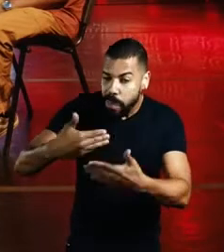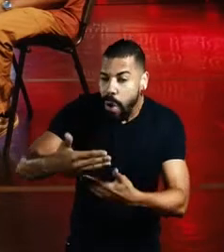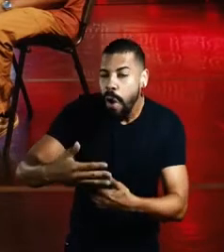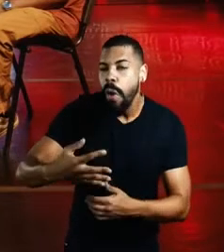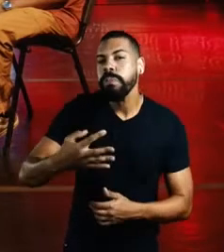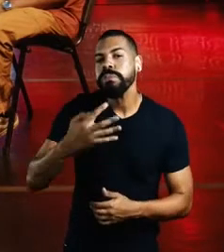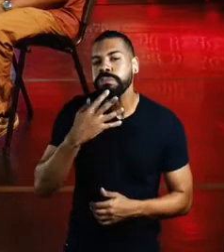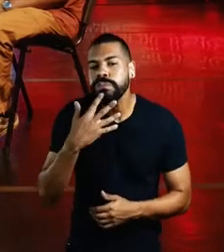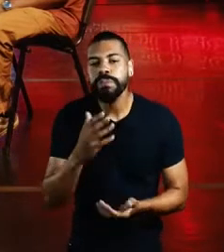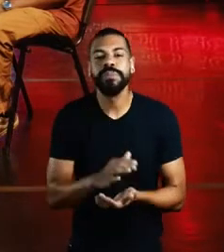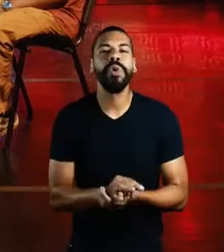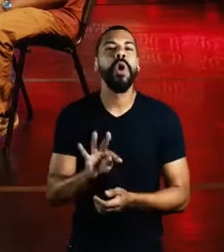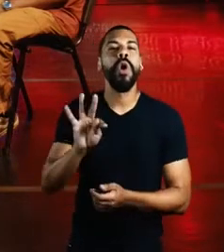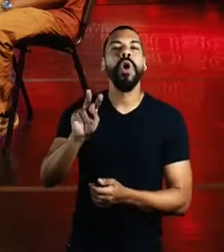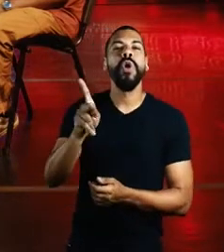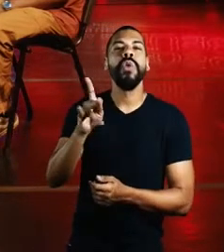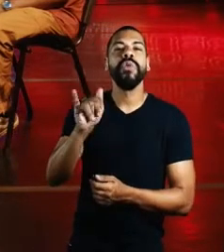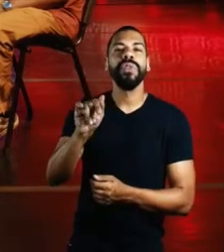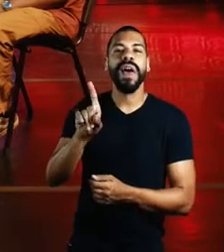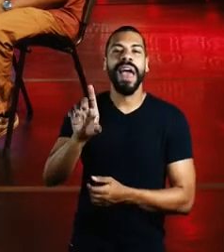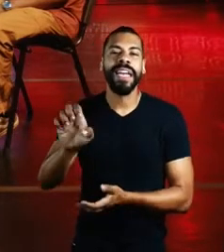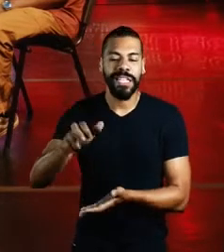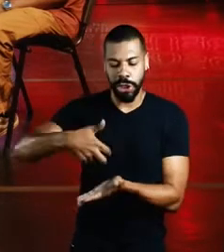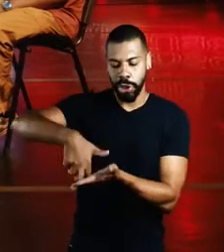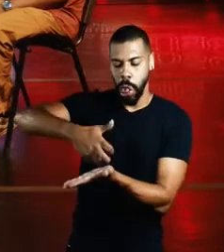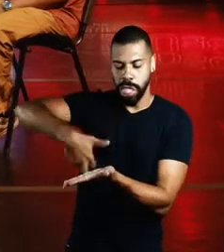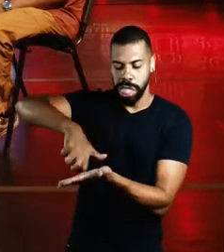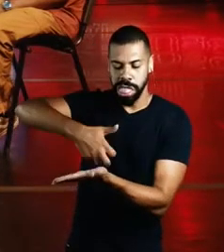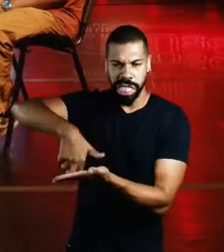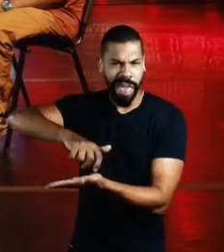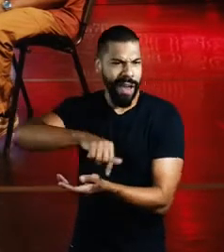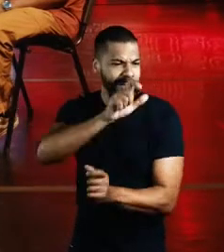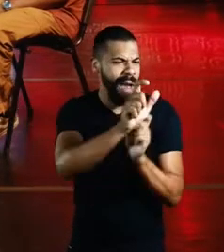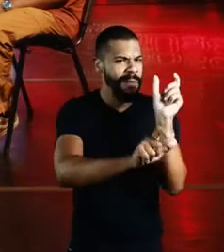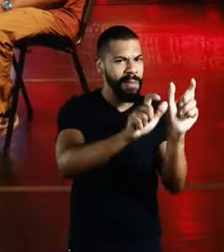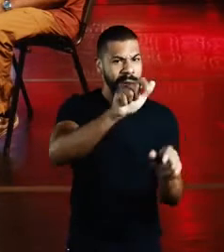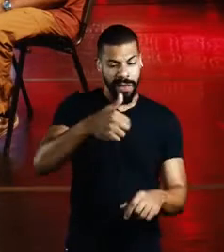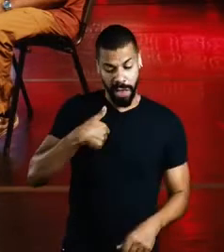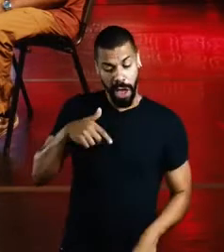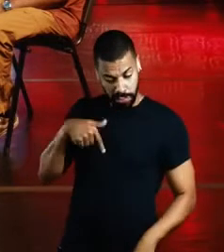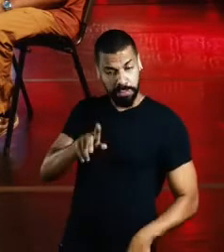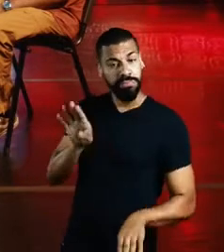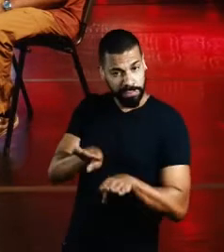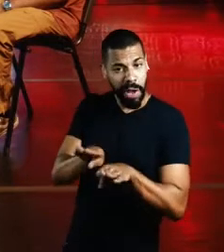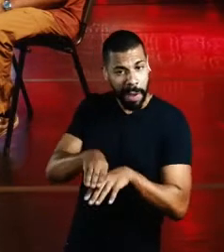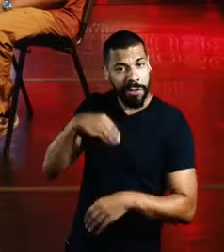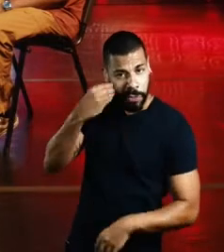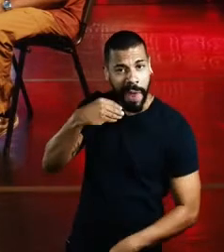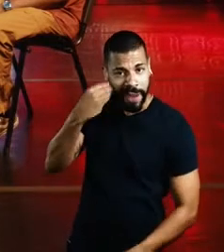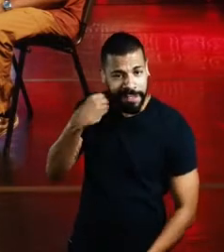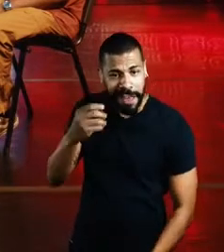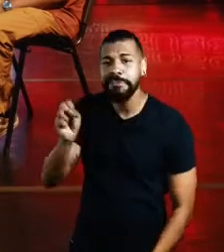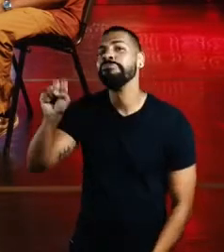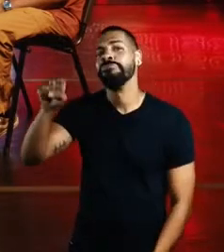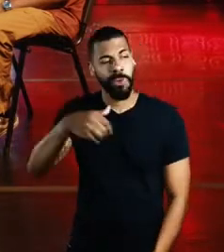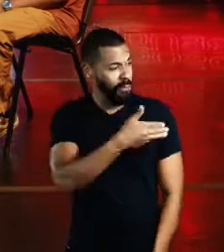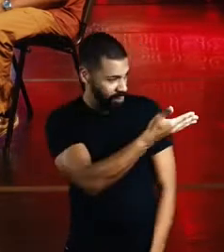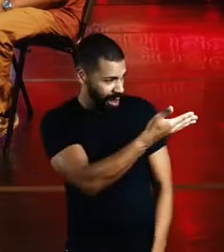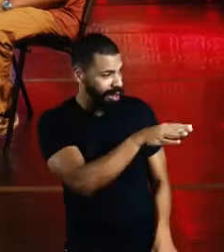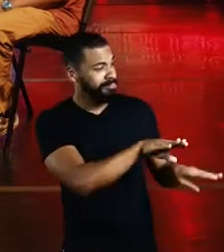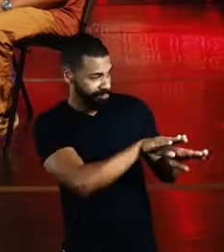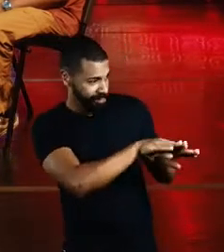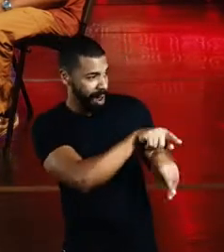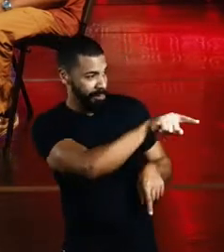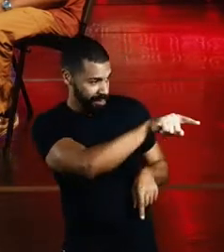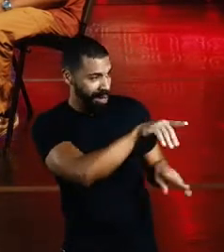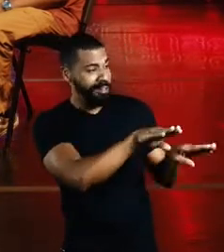caras. O Taíde dançava break, o Jack dançava break, até eu, na época, espetei da hora. Todo mundo dançou break. Pirueta, eu fui